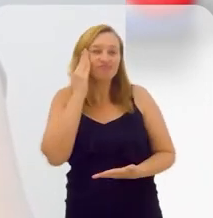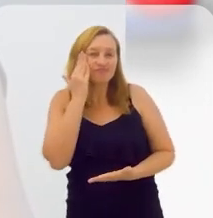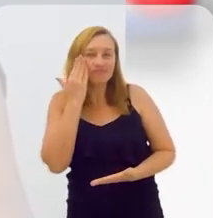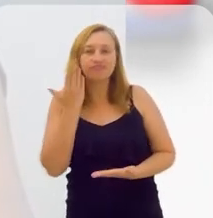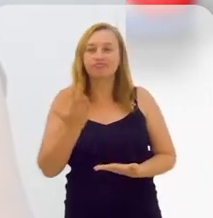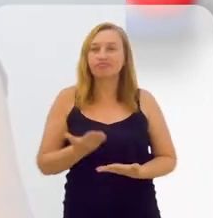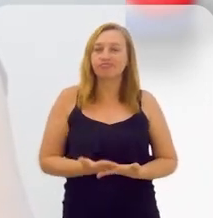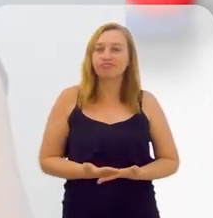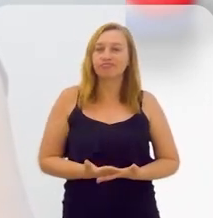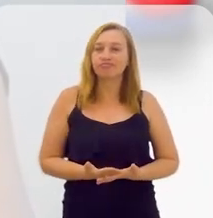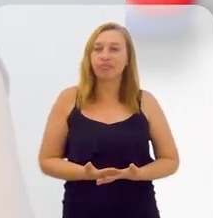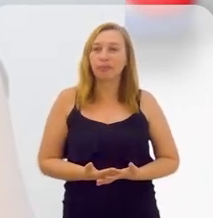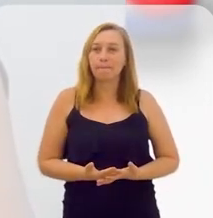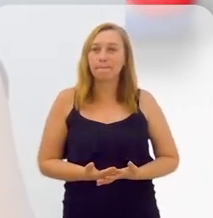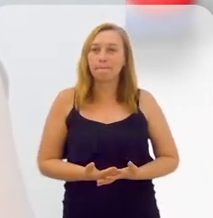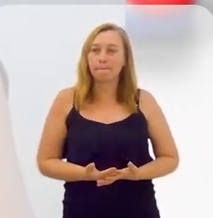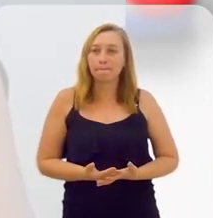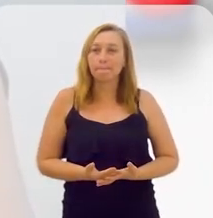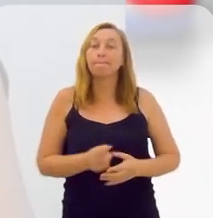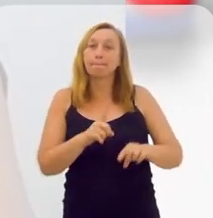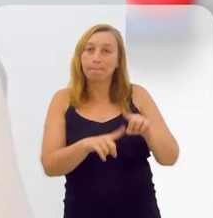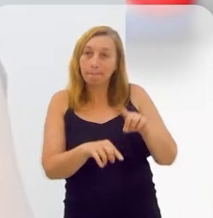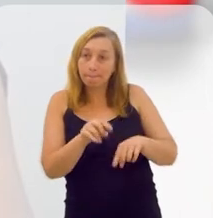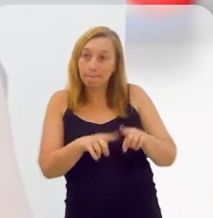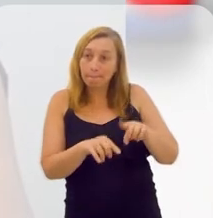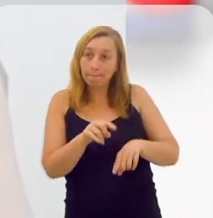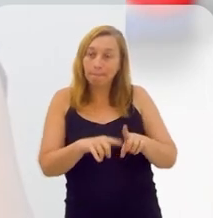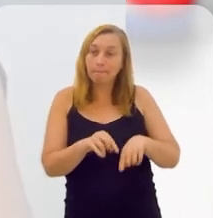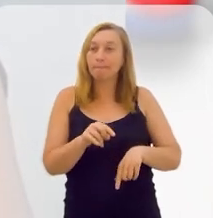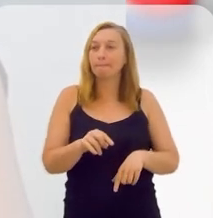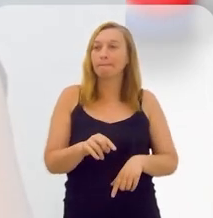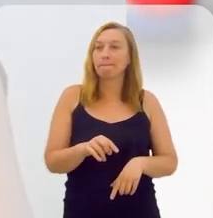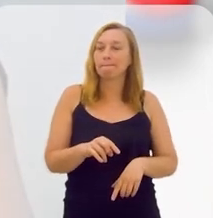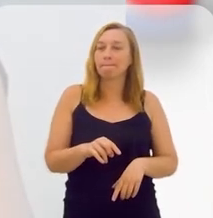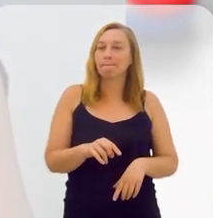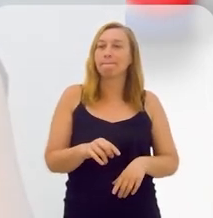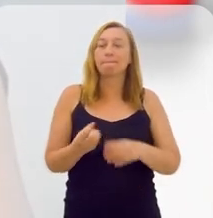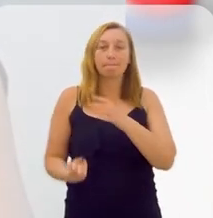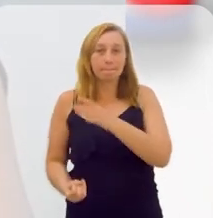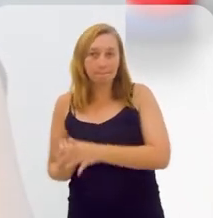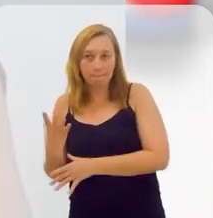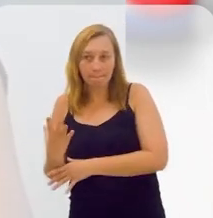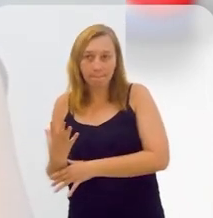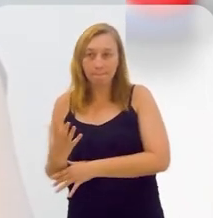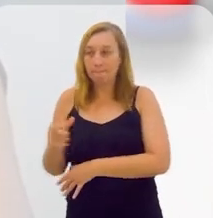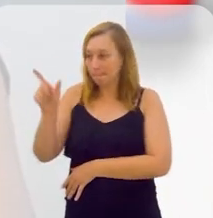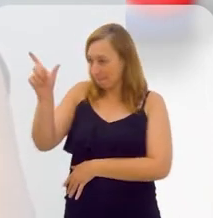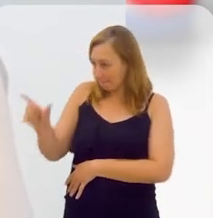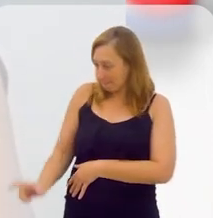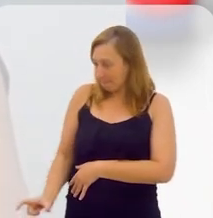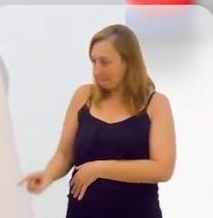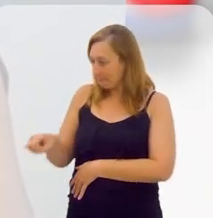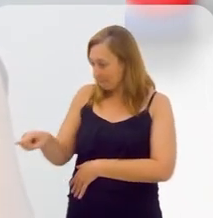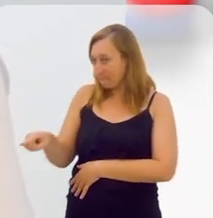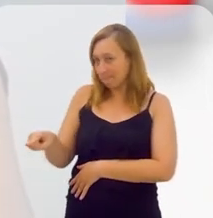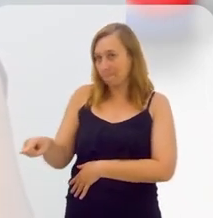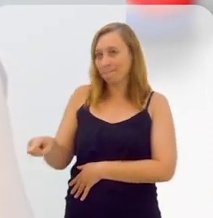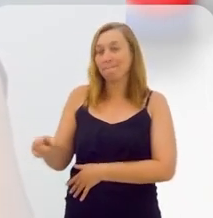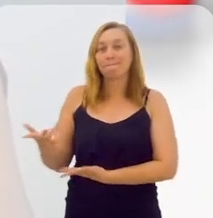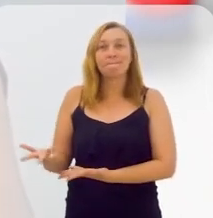eles entendem que esses produtos que ali estão são produzidos por aquelas